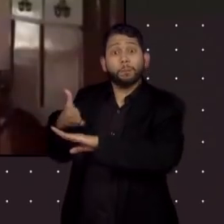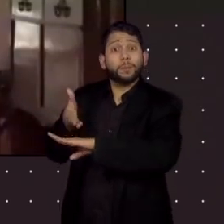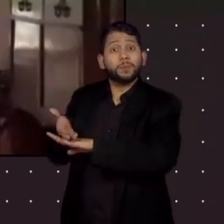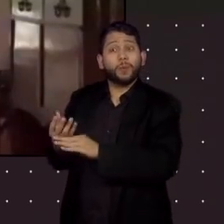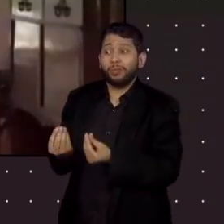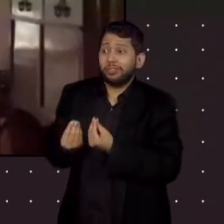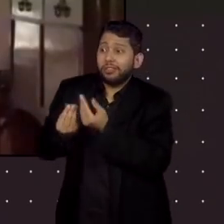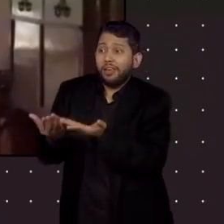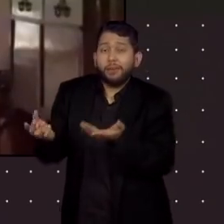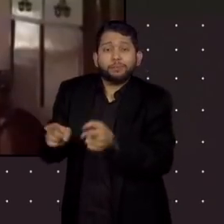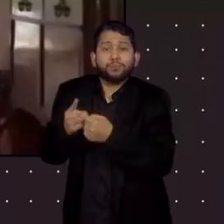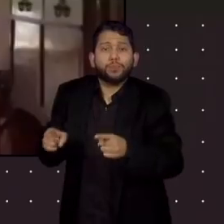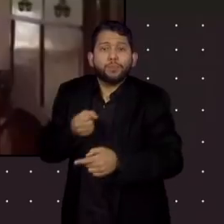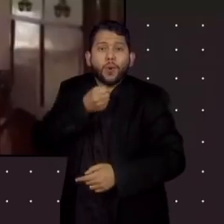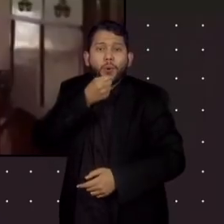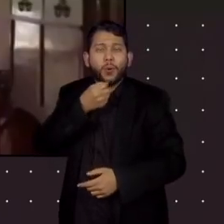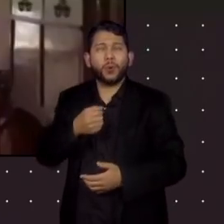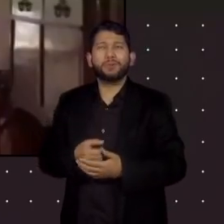mais.